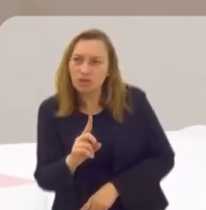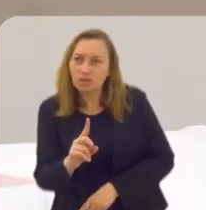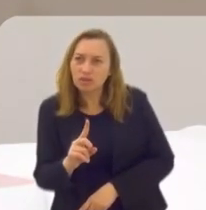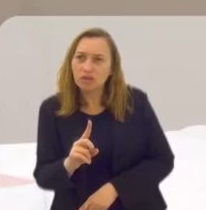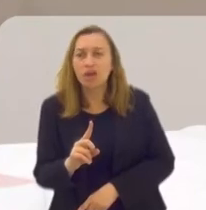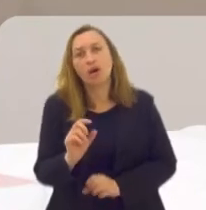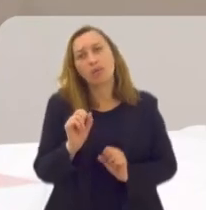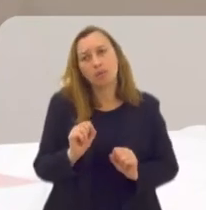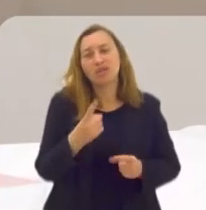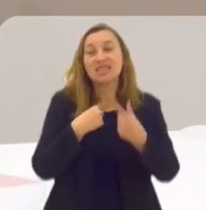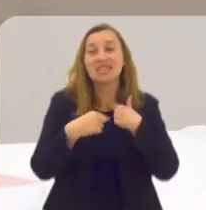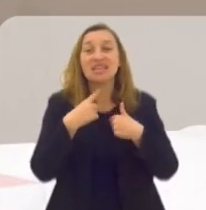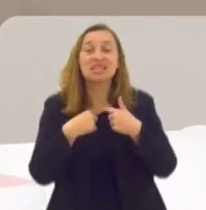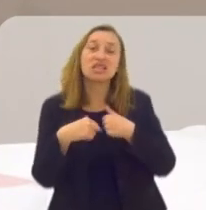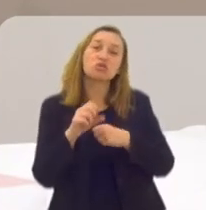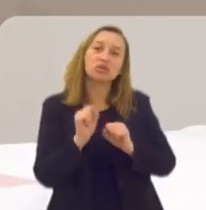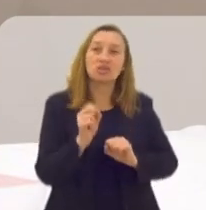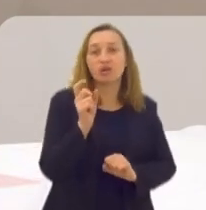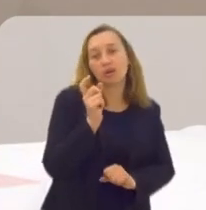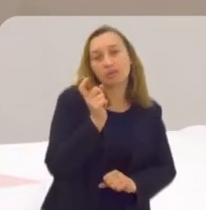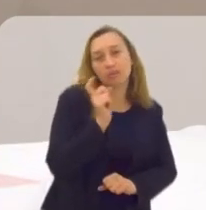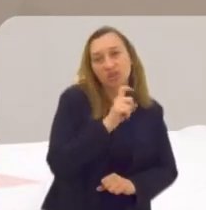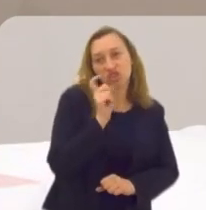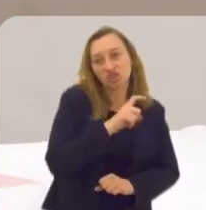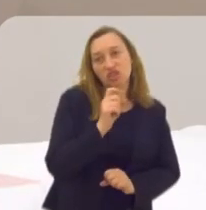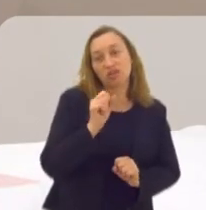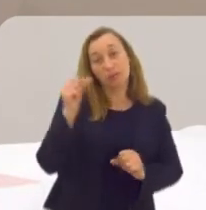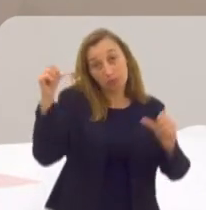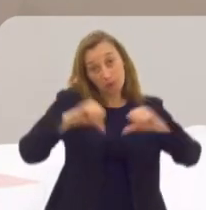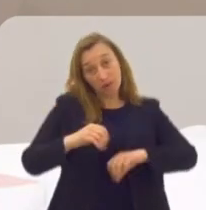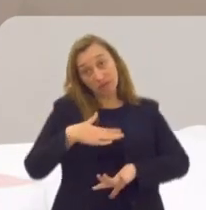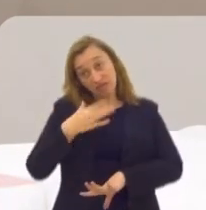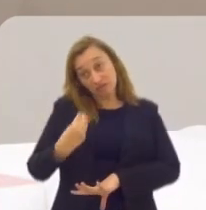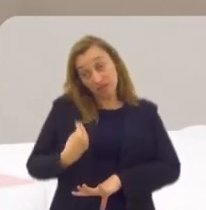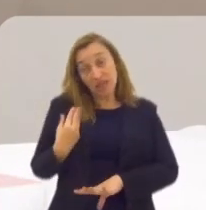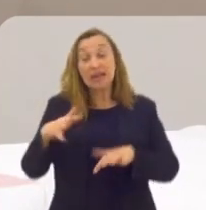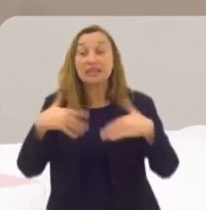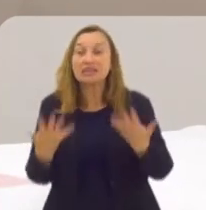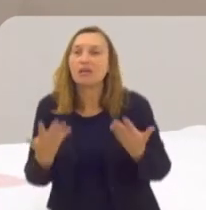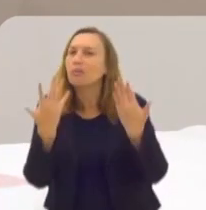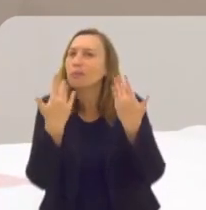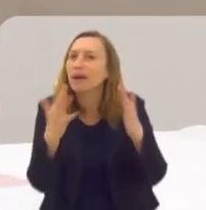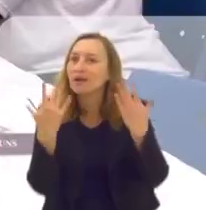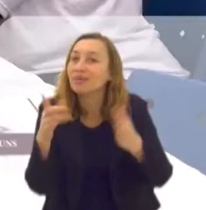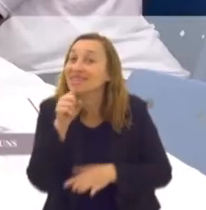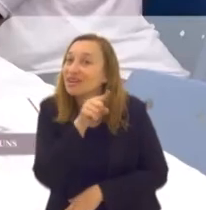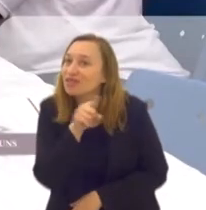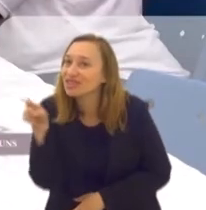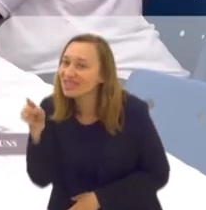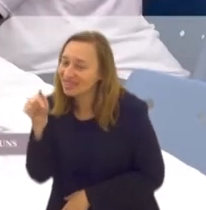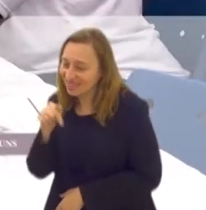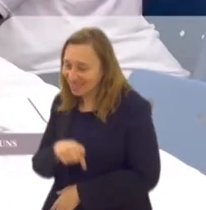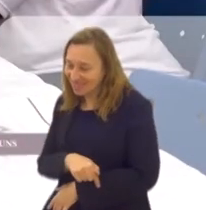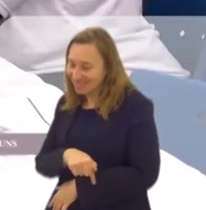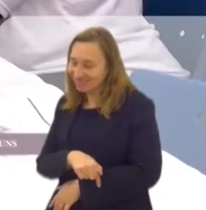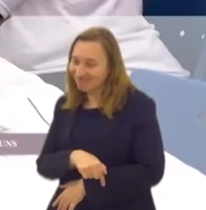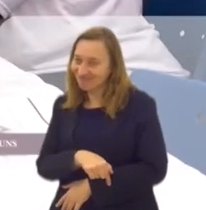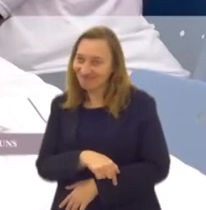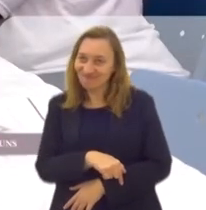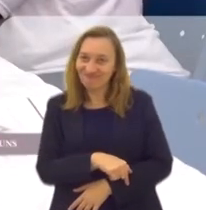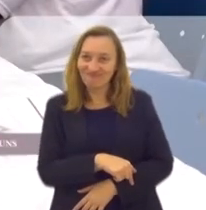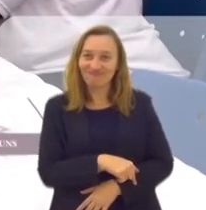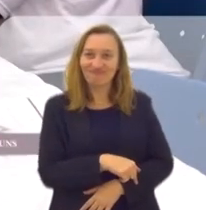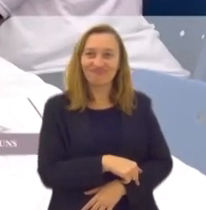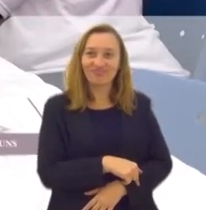anseio, ele pode ser uma mentira que só vai piorar a minha situação. Então, quero parabenizar vocês